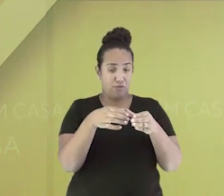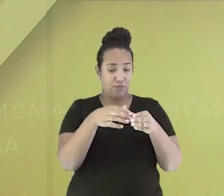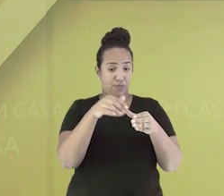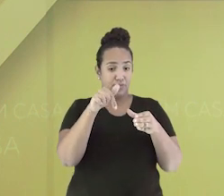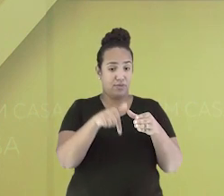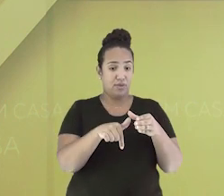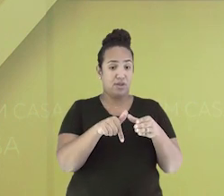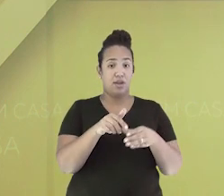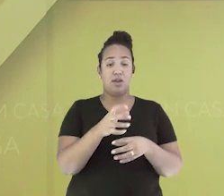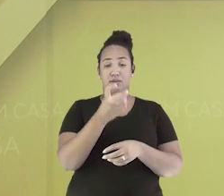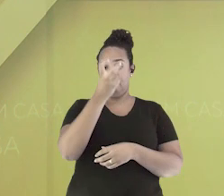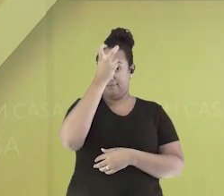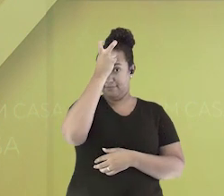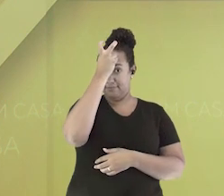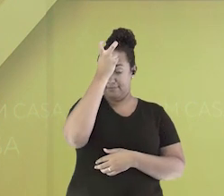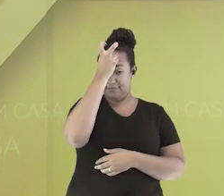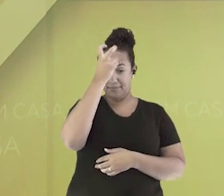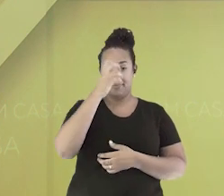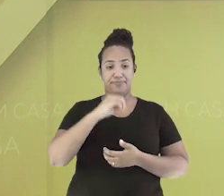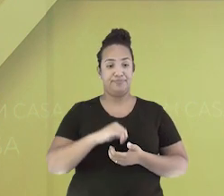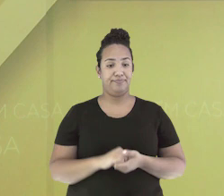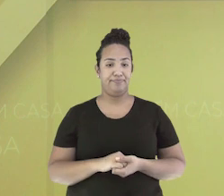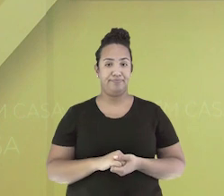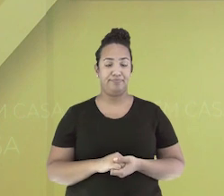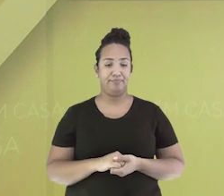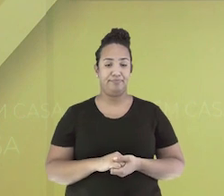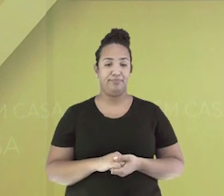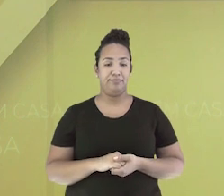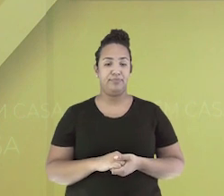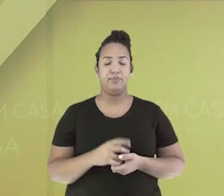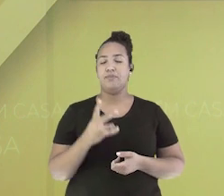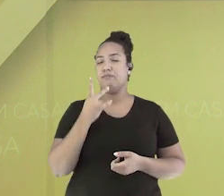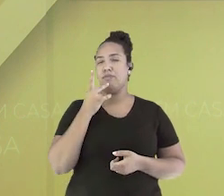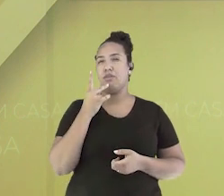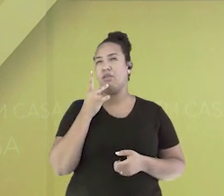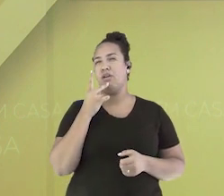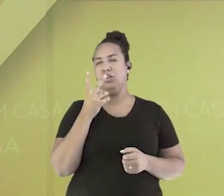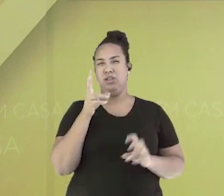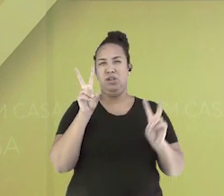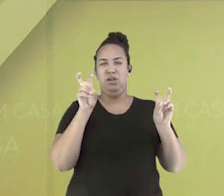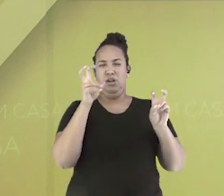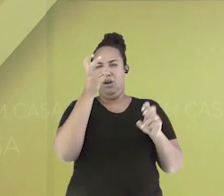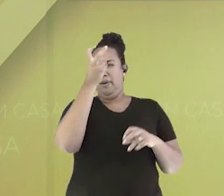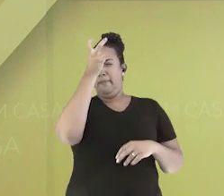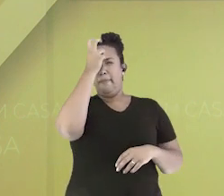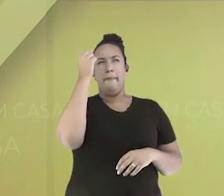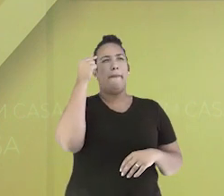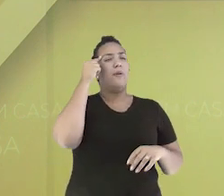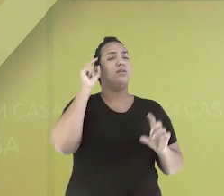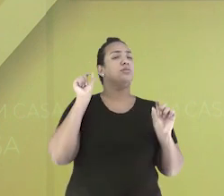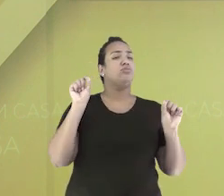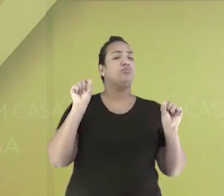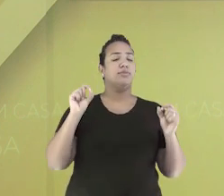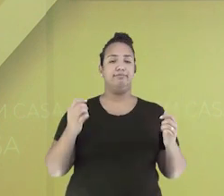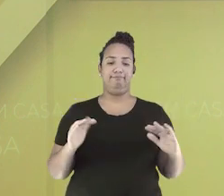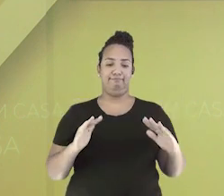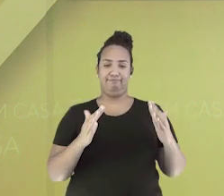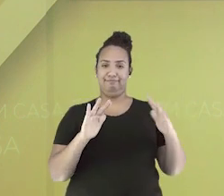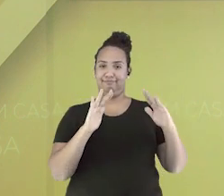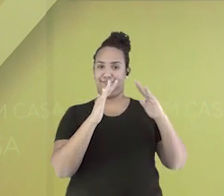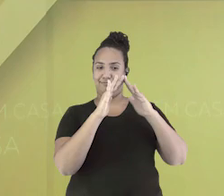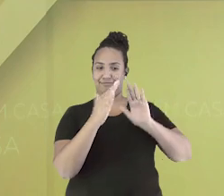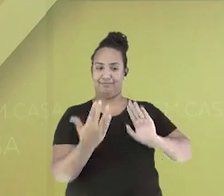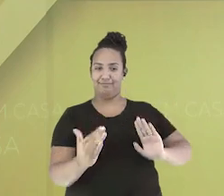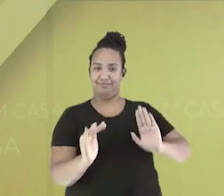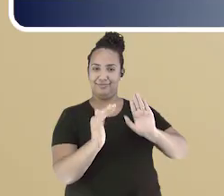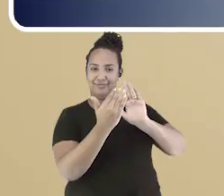mundo, que foi a egípcia. Quando falamos em Egito, a primeira coisa que vem na nossa mente são as pirâmides e os faraós.